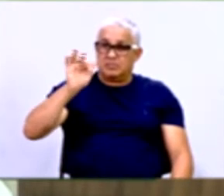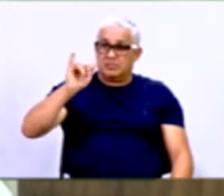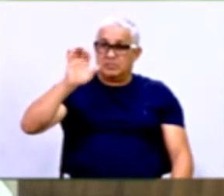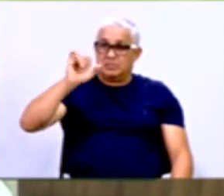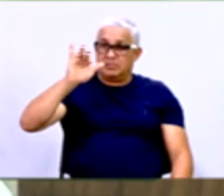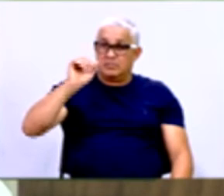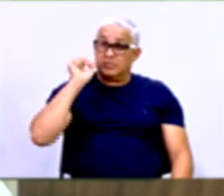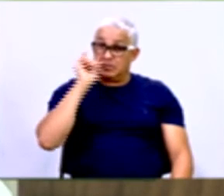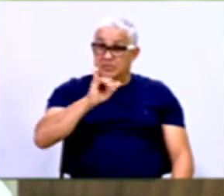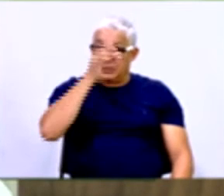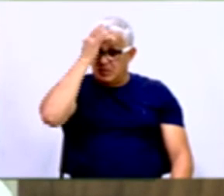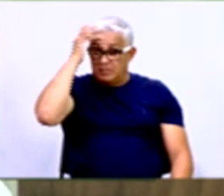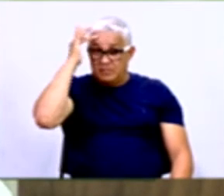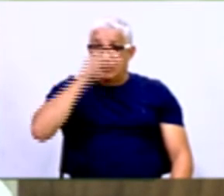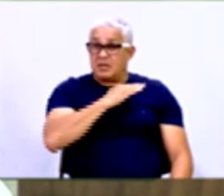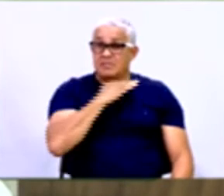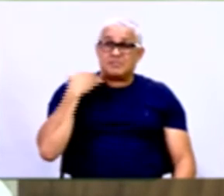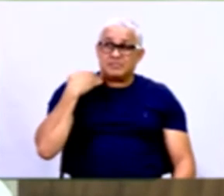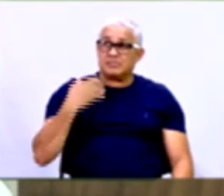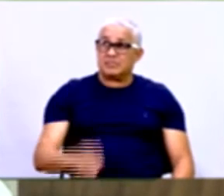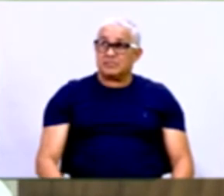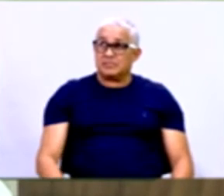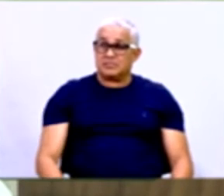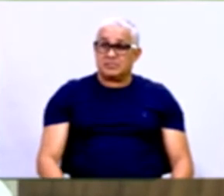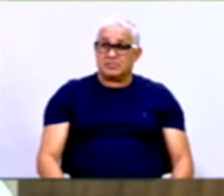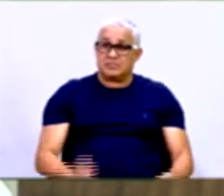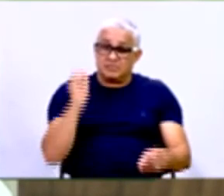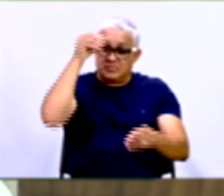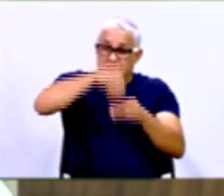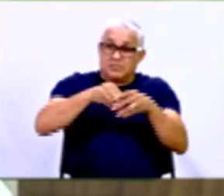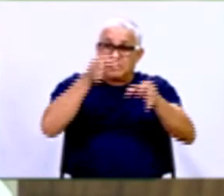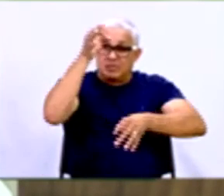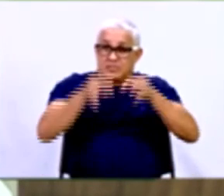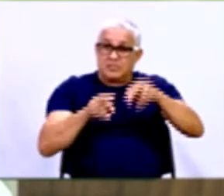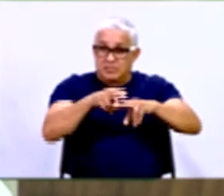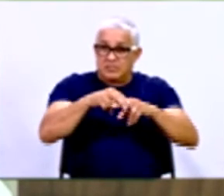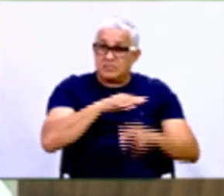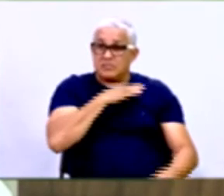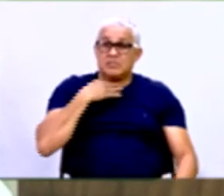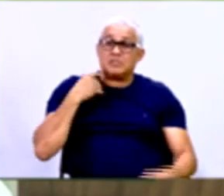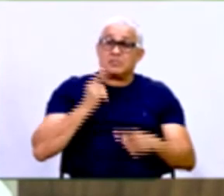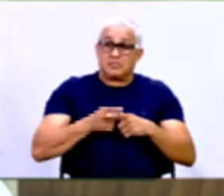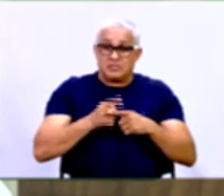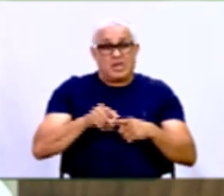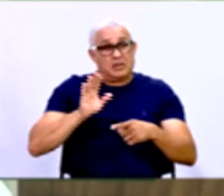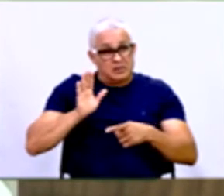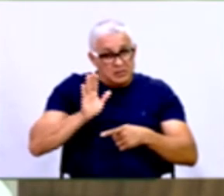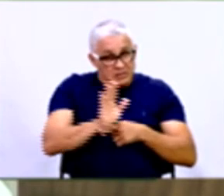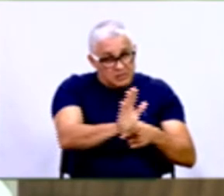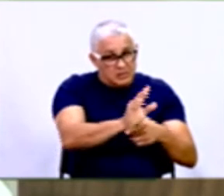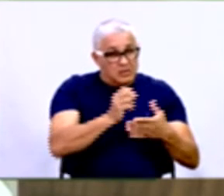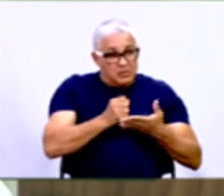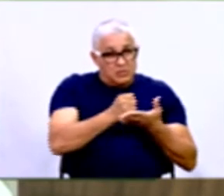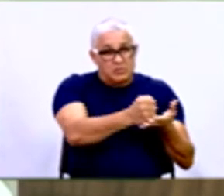ele não passa a incorporar a pensão por morte. Por quê? Justamente para auxiliar,